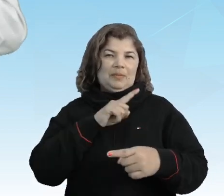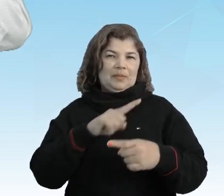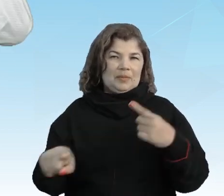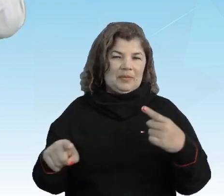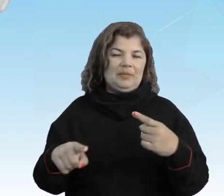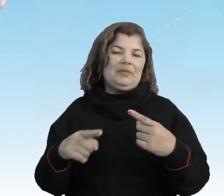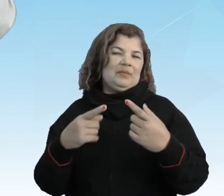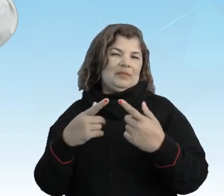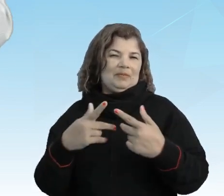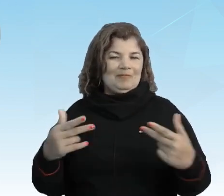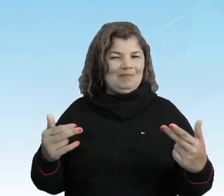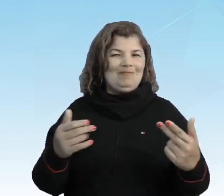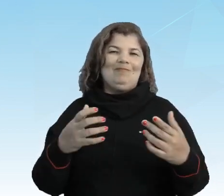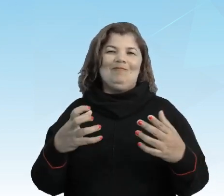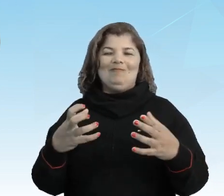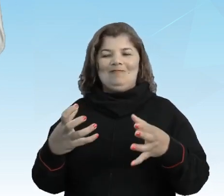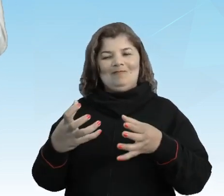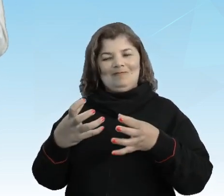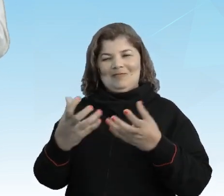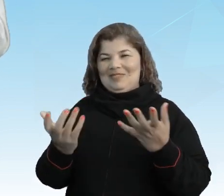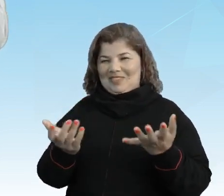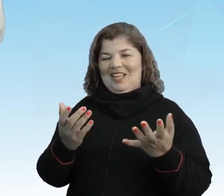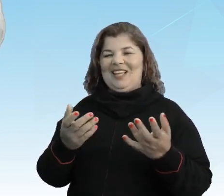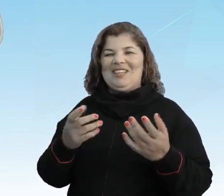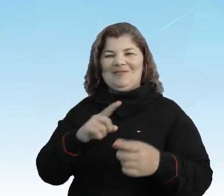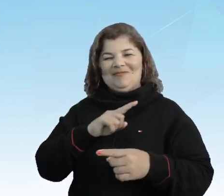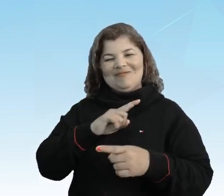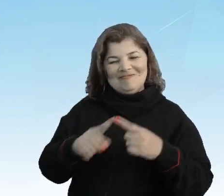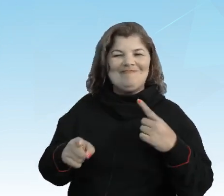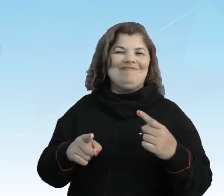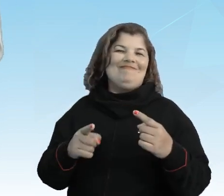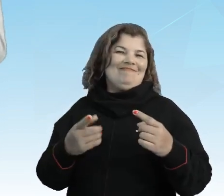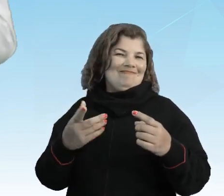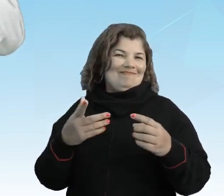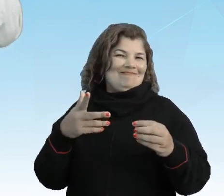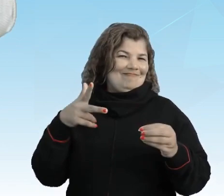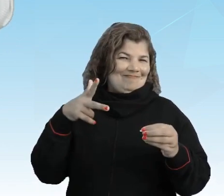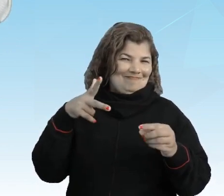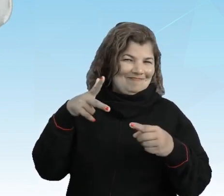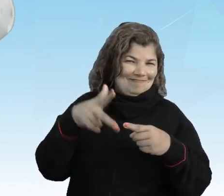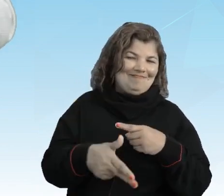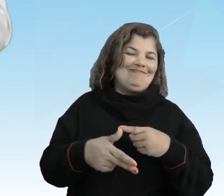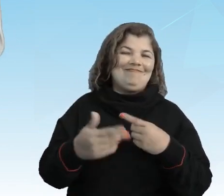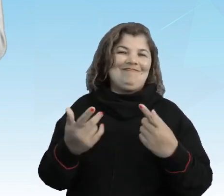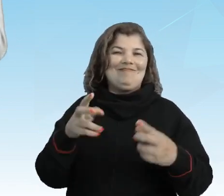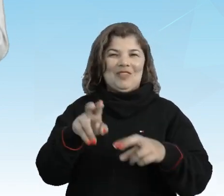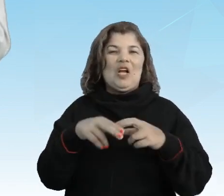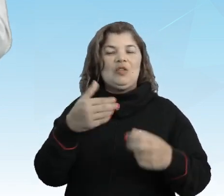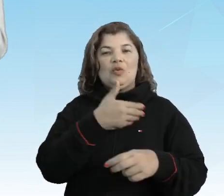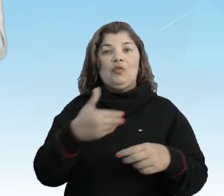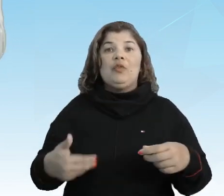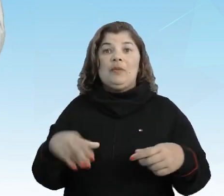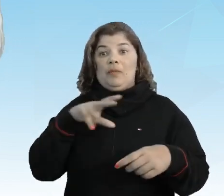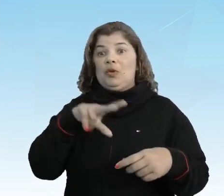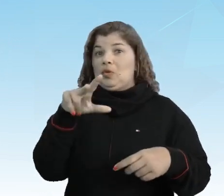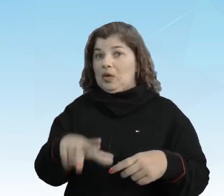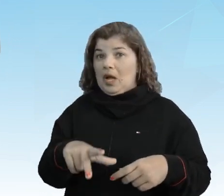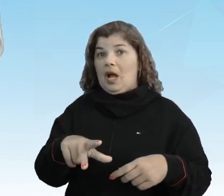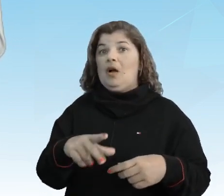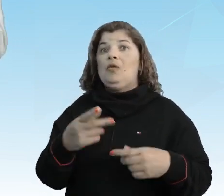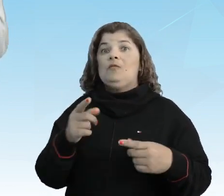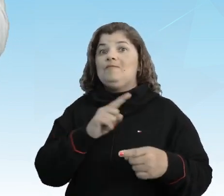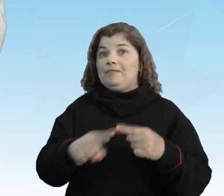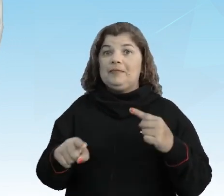proibida, saciada pelas forças, penalizada pelas forças do governo português, da coroa